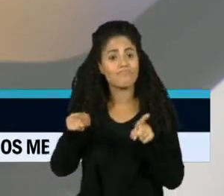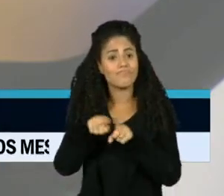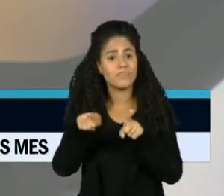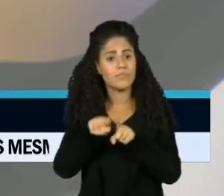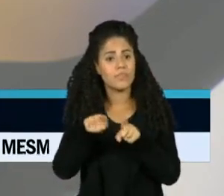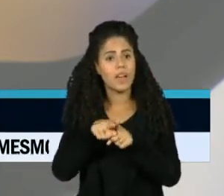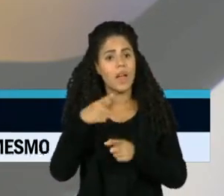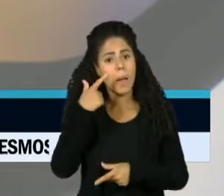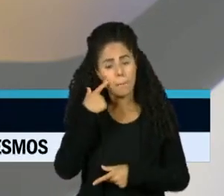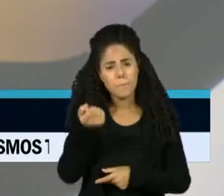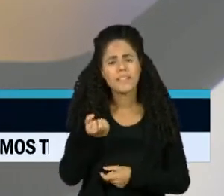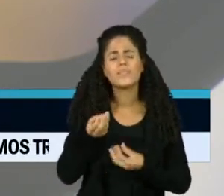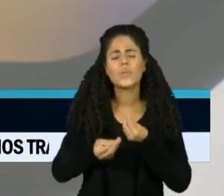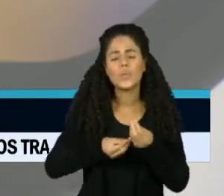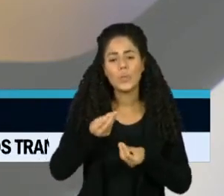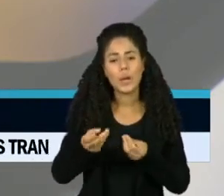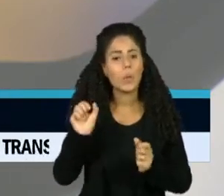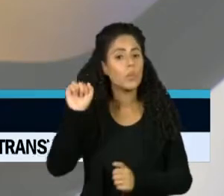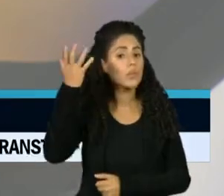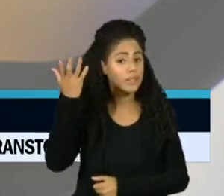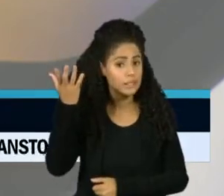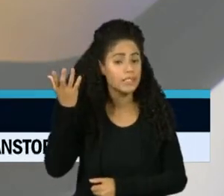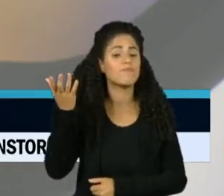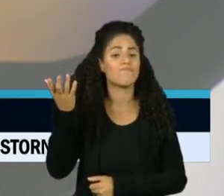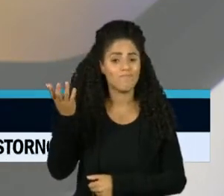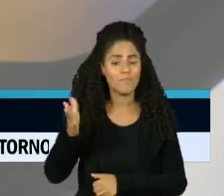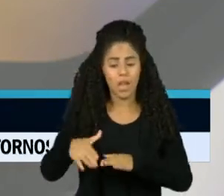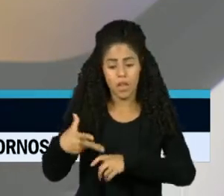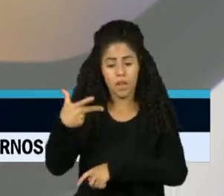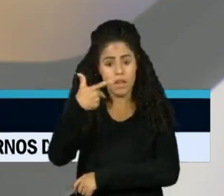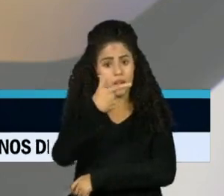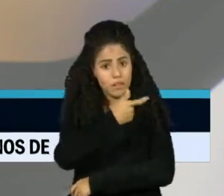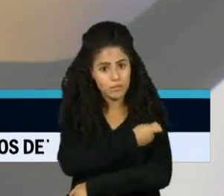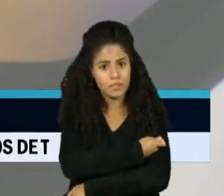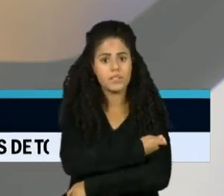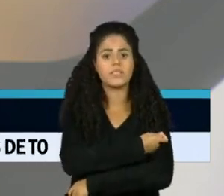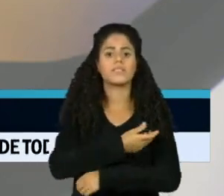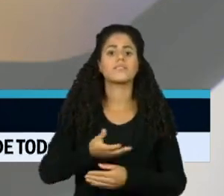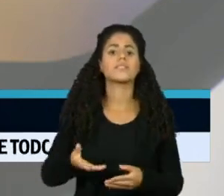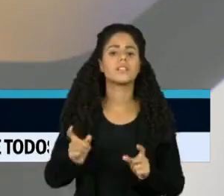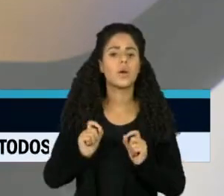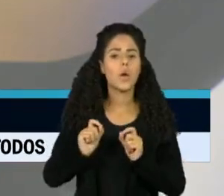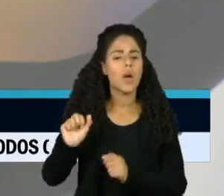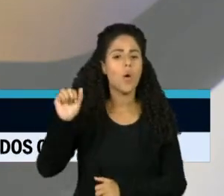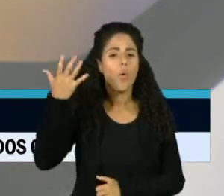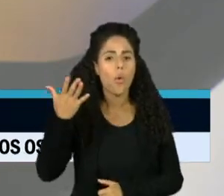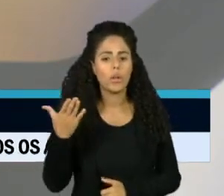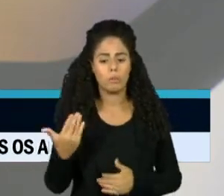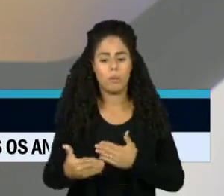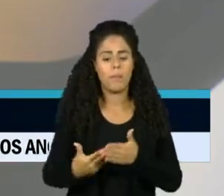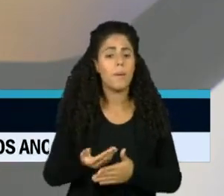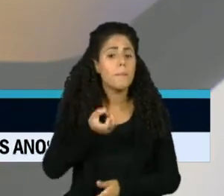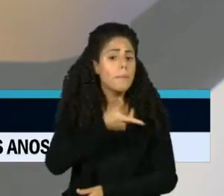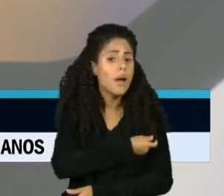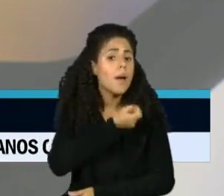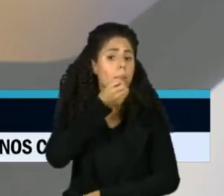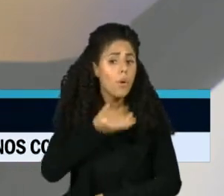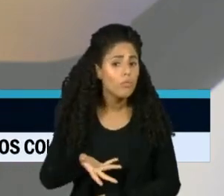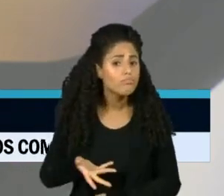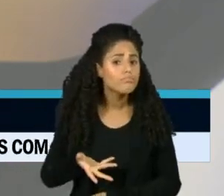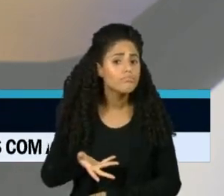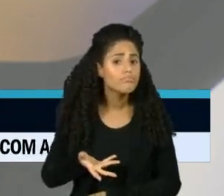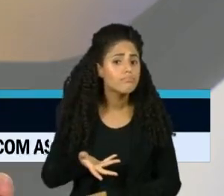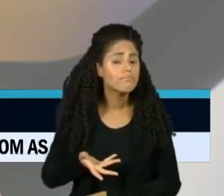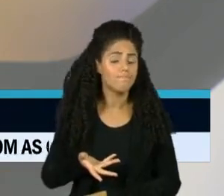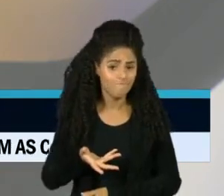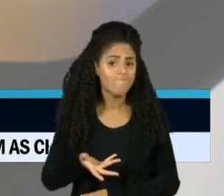ser chamado de mais autoritário ainda. A vacina não é uma commodity, ela é um common, é um bem comum.